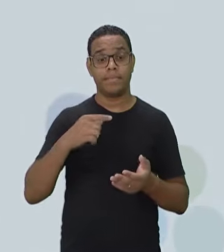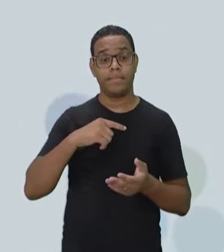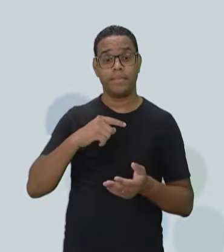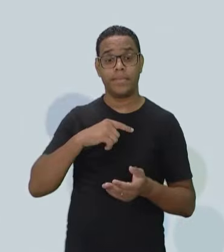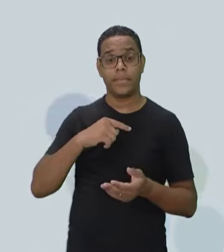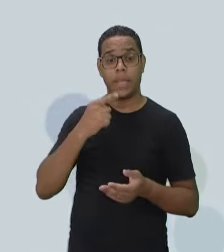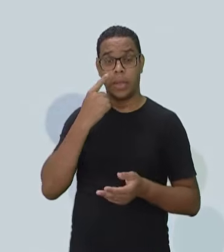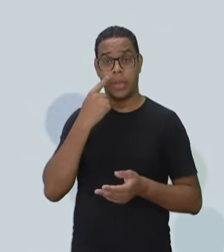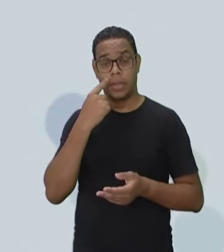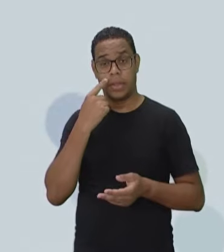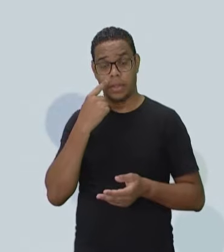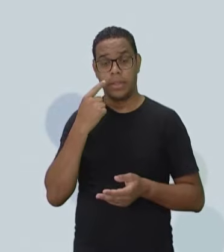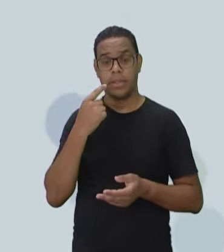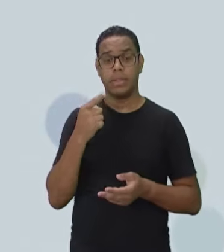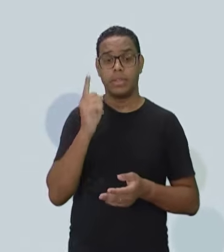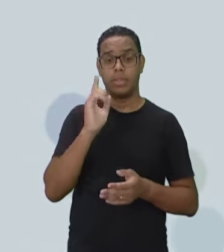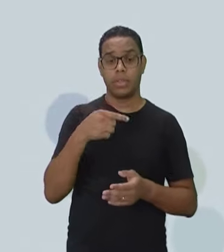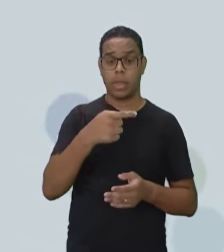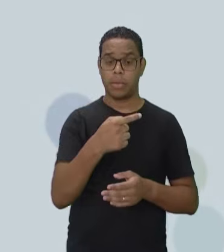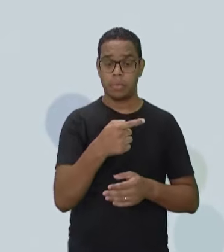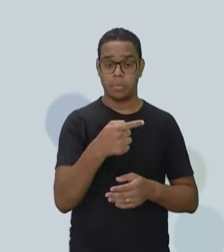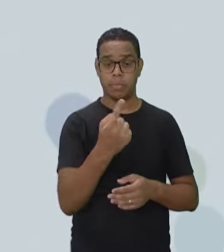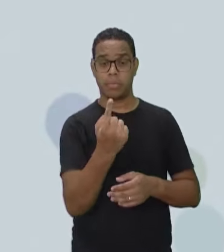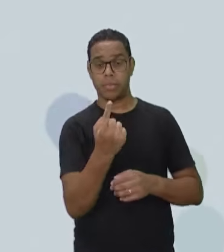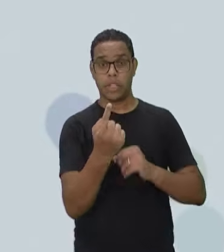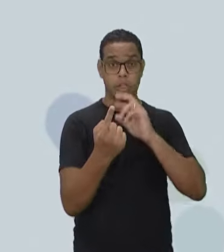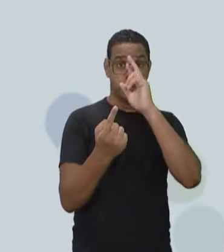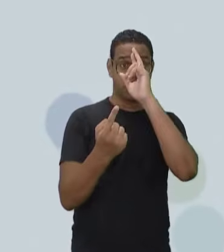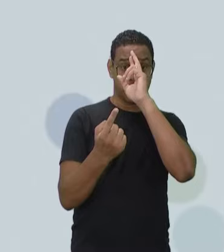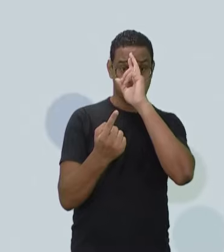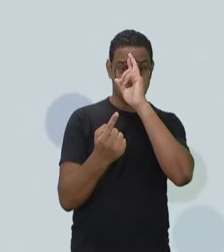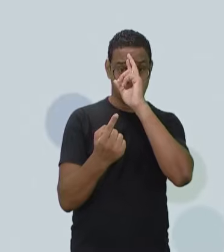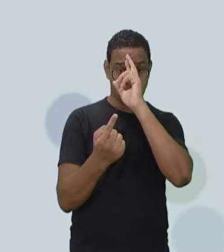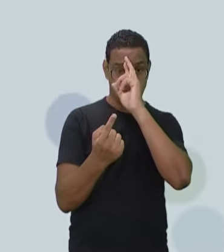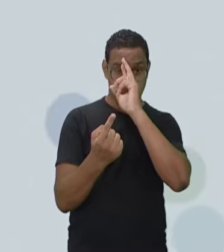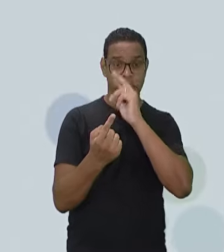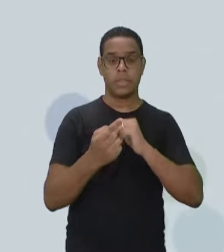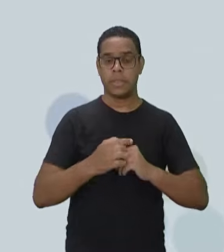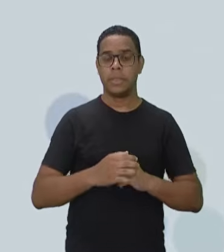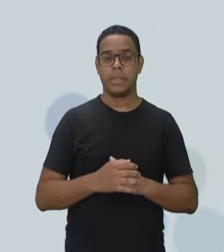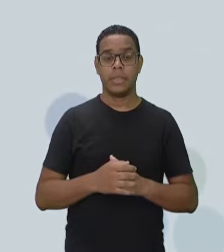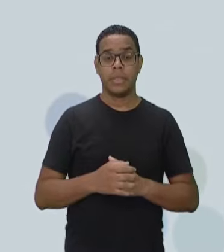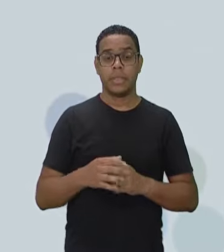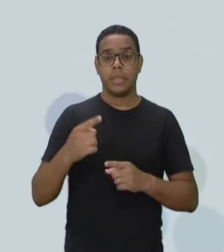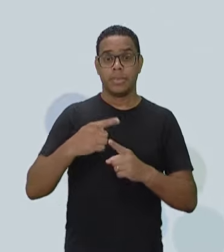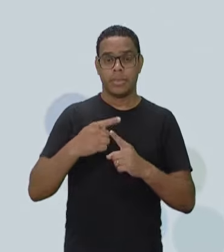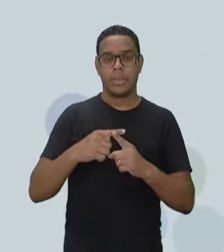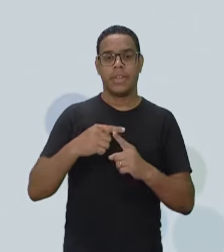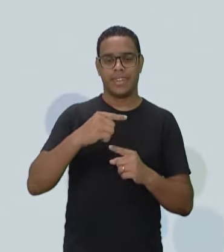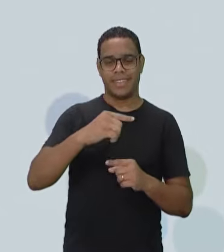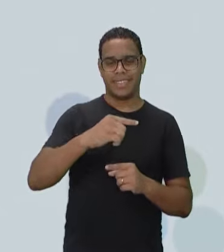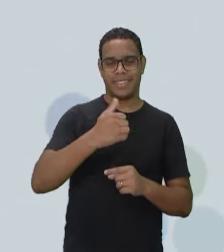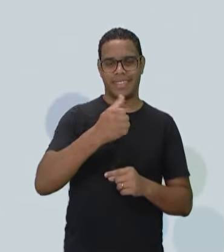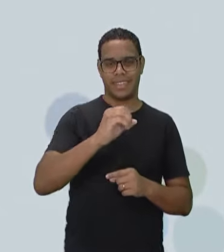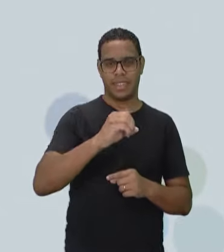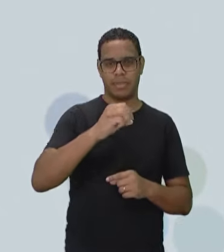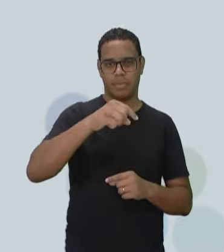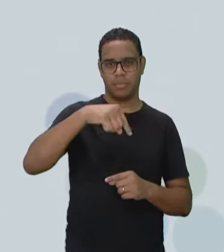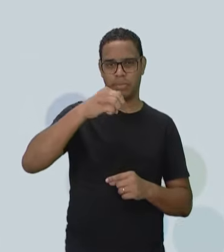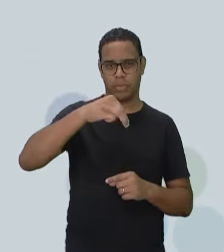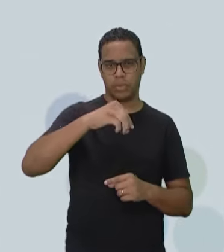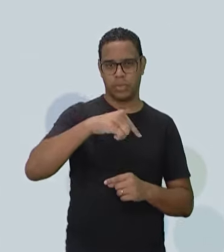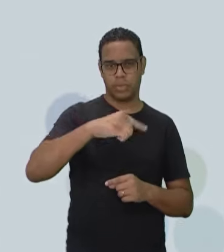ponteiro aqui, que ele já foi para o meio-dia, o 12, porque a gente avançou os 10 minutos,